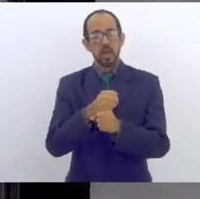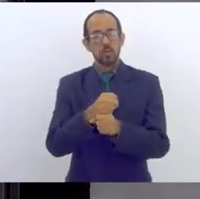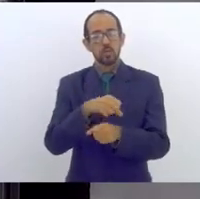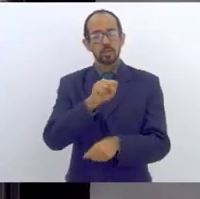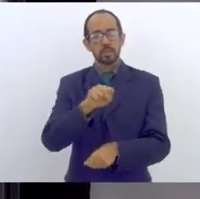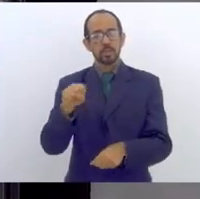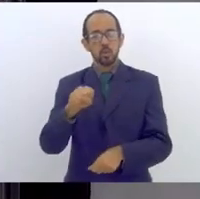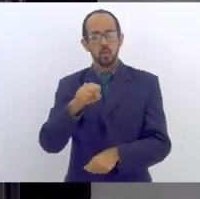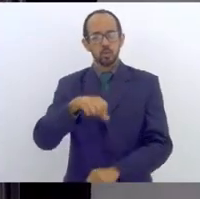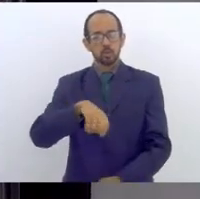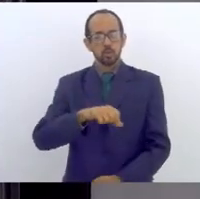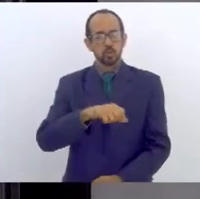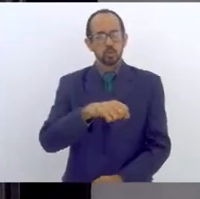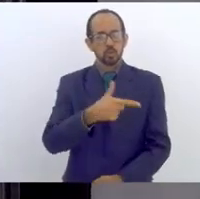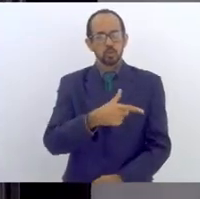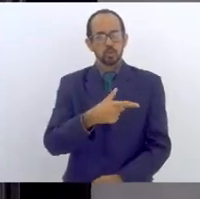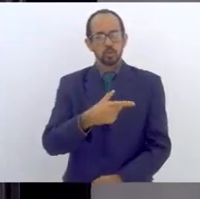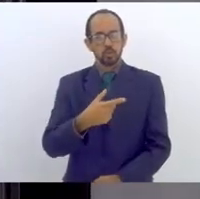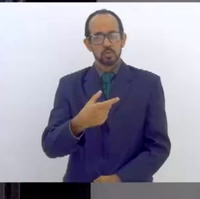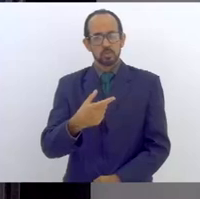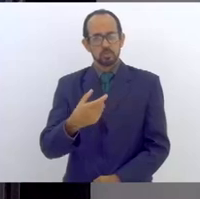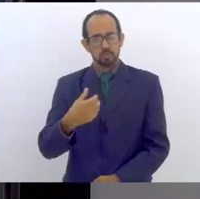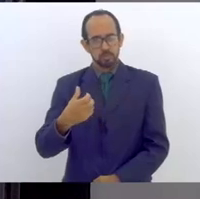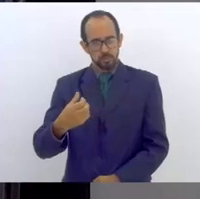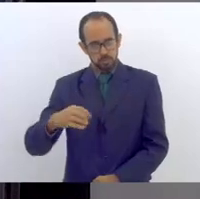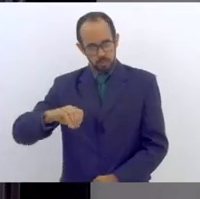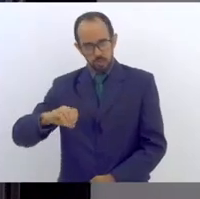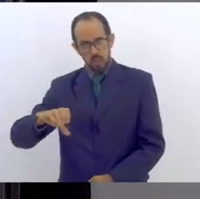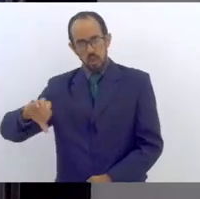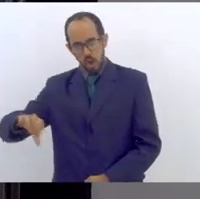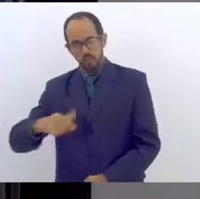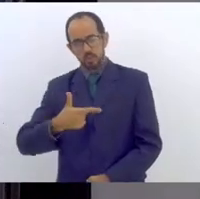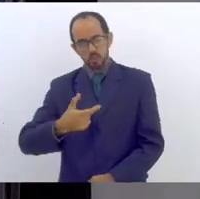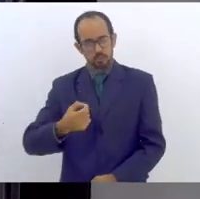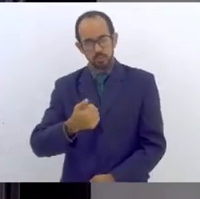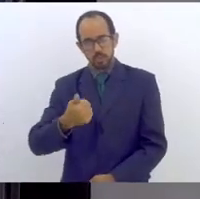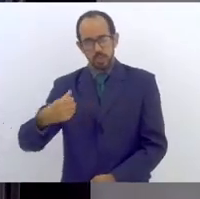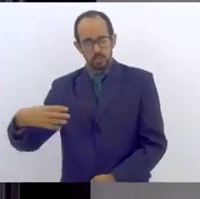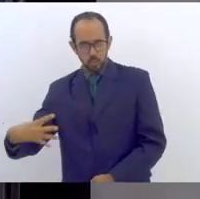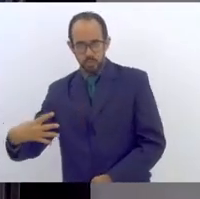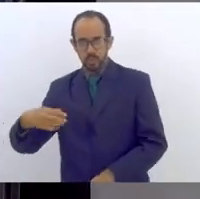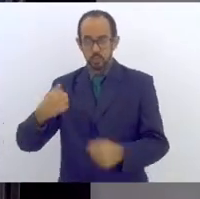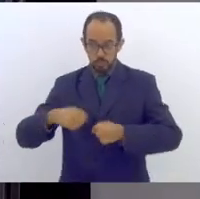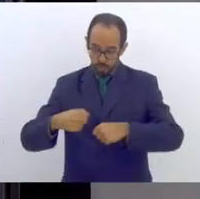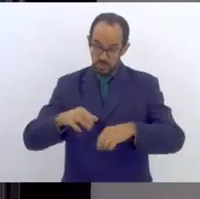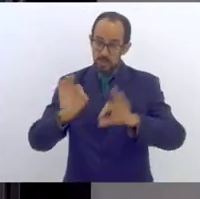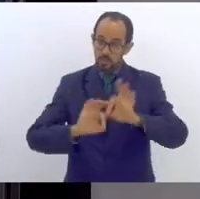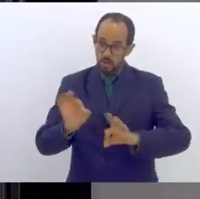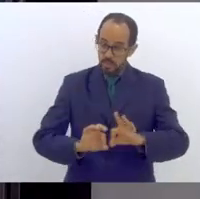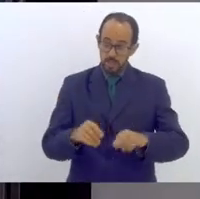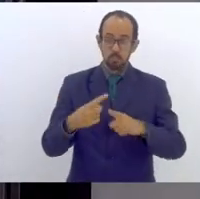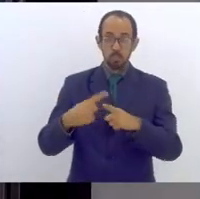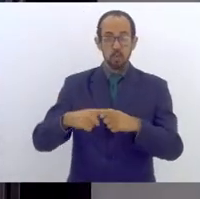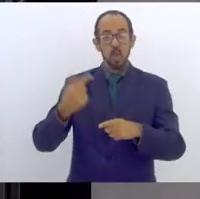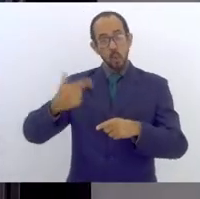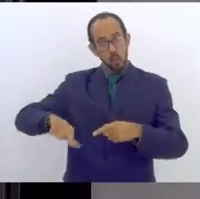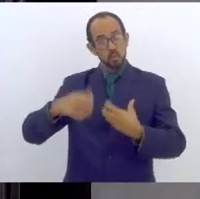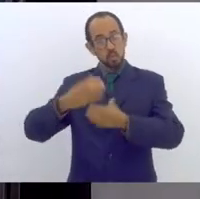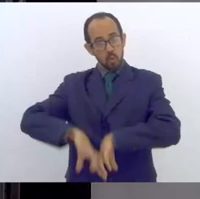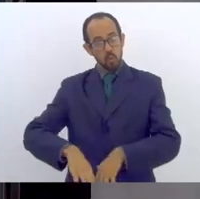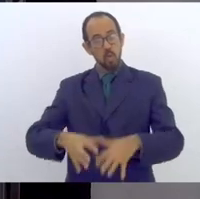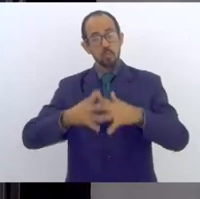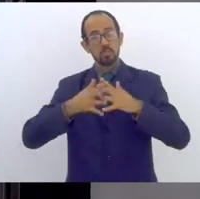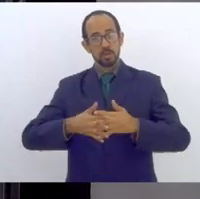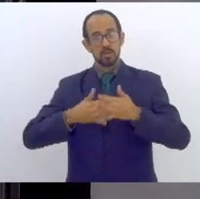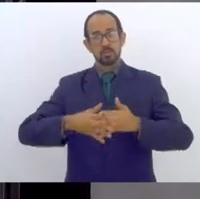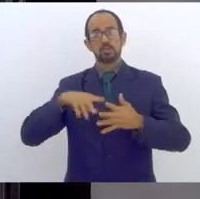e a gente tem que aproveitar o máximo de cada certame uma vez que a preparação de novo concurso é complexa a gente tem 113 vagas